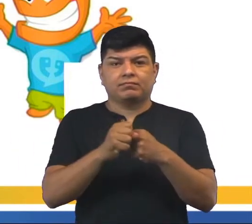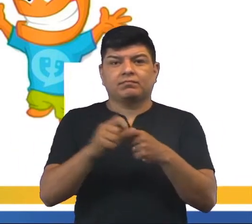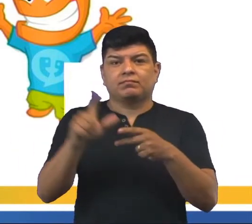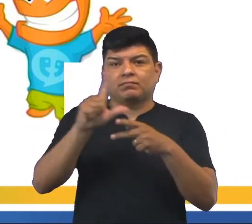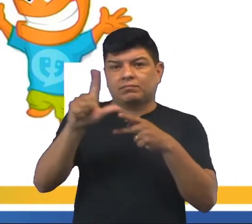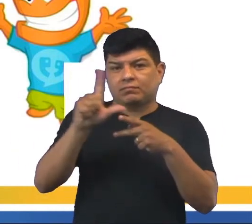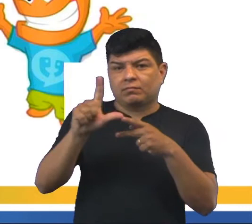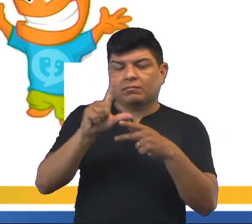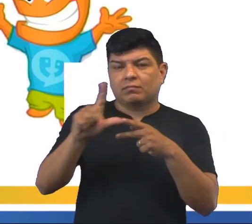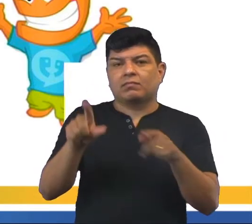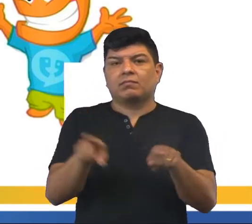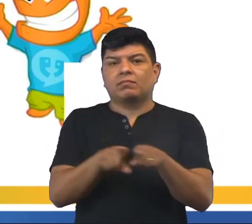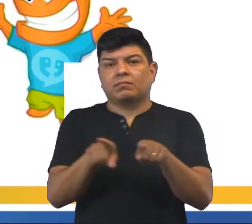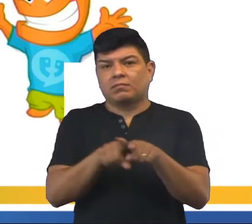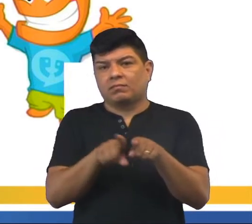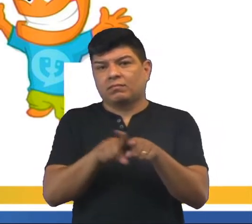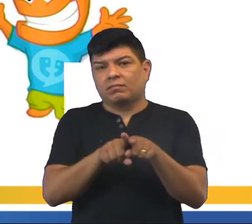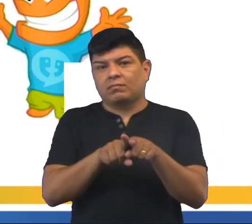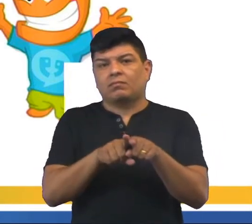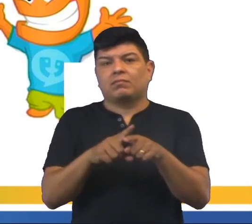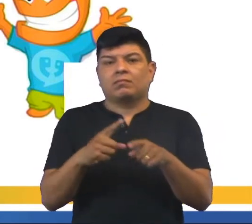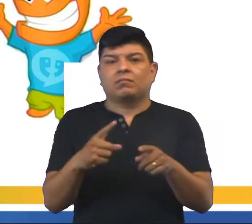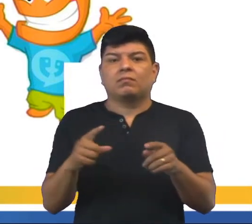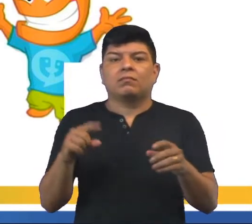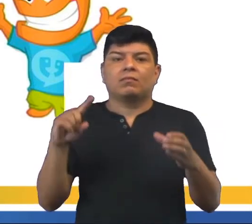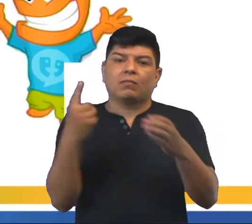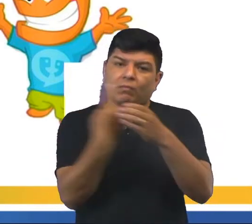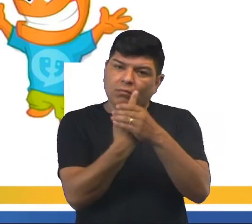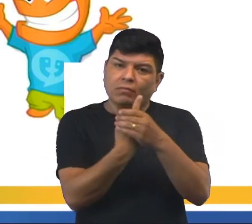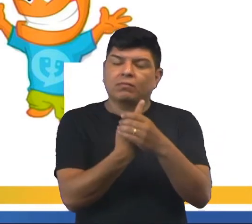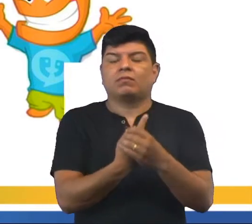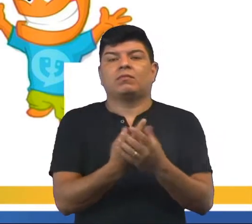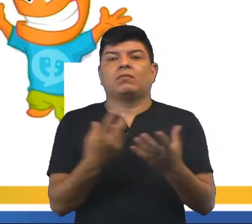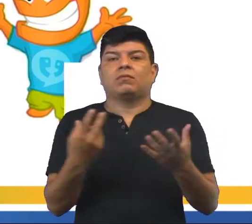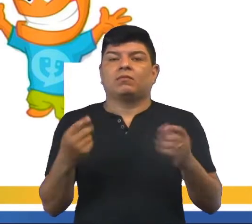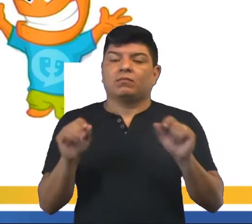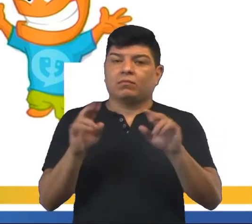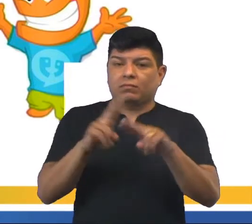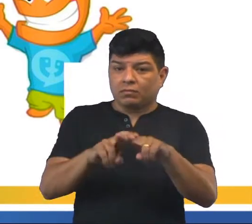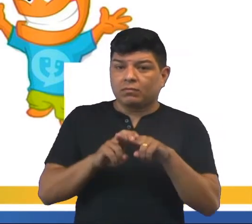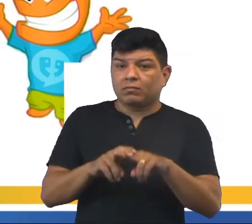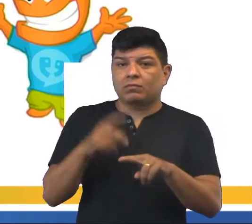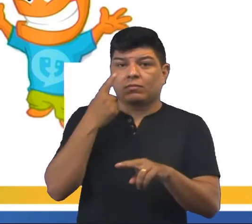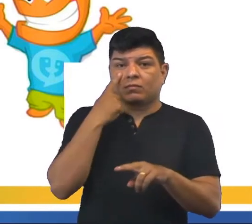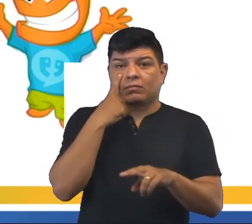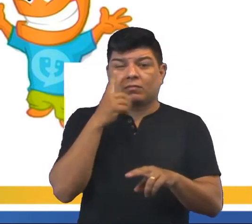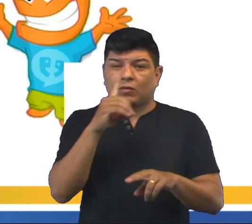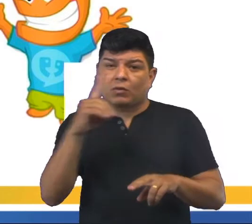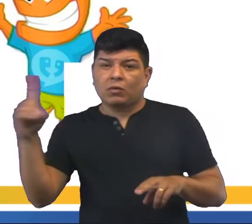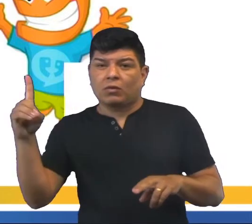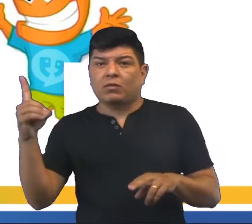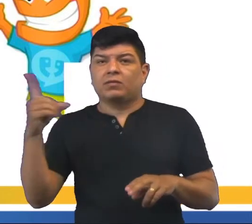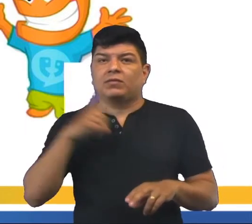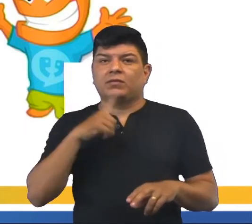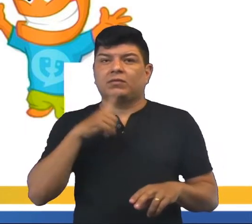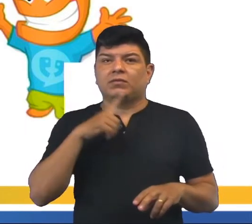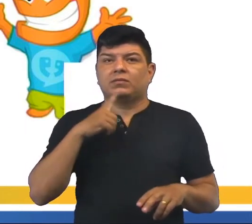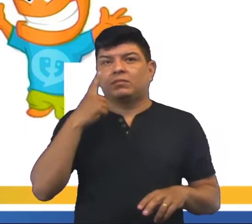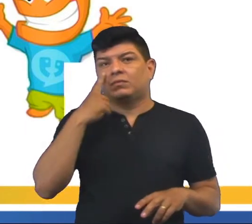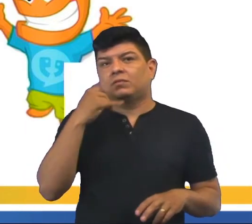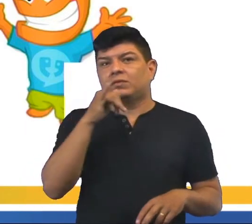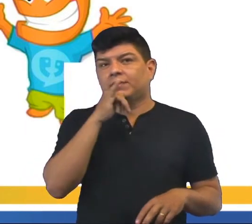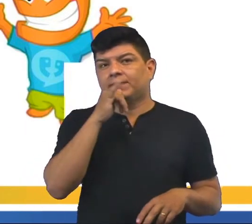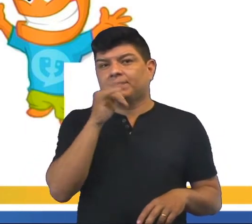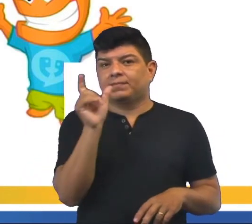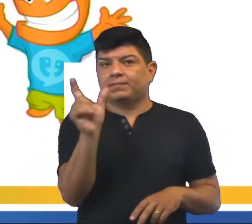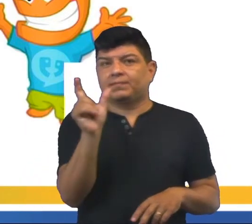plural e usar esse adjetivo no singular, não faz sentido. Então, observe ali, né, do lado direito ali, ó, que nós temos ali o exemplo